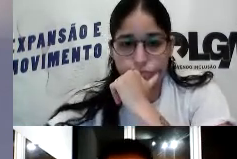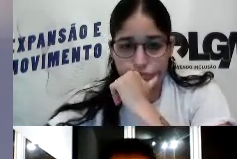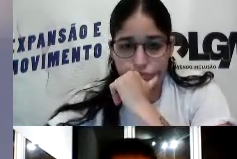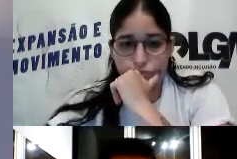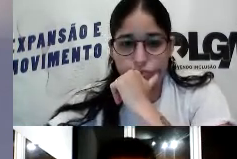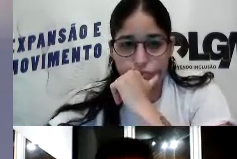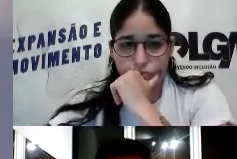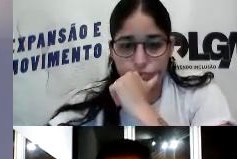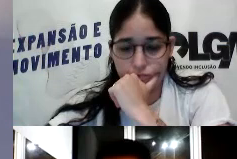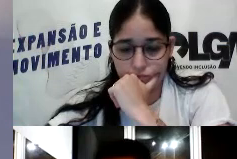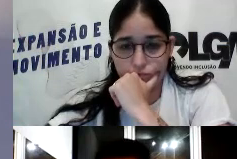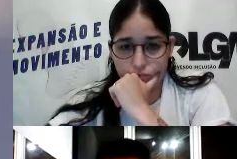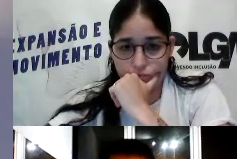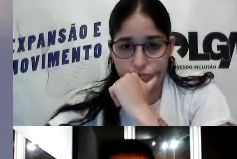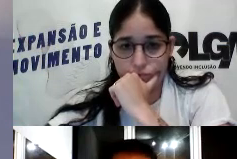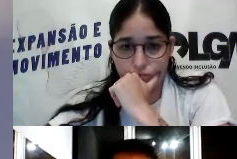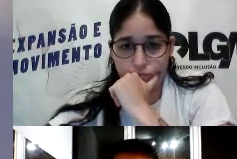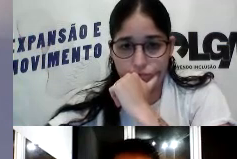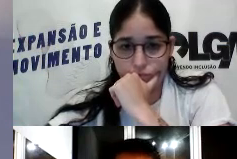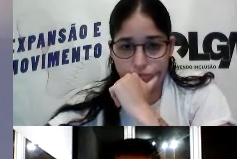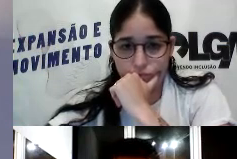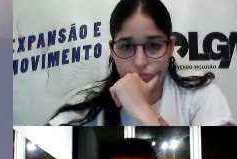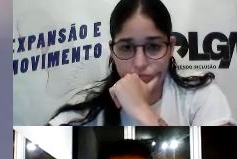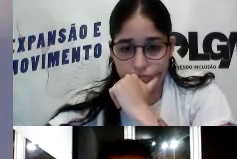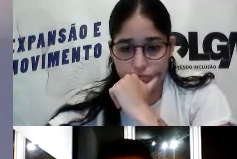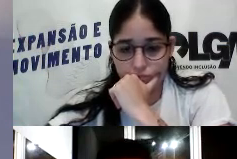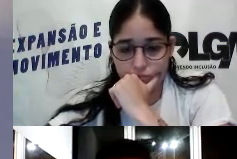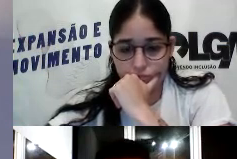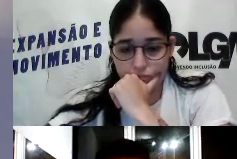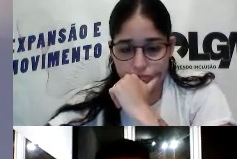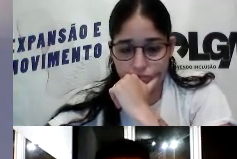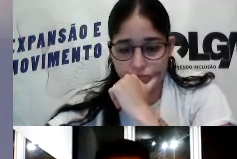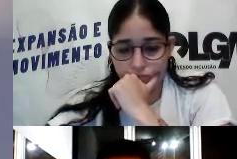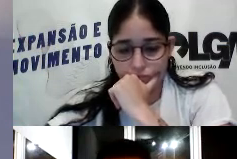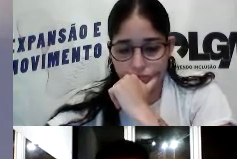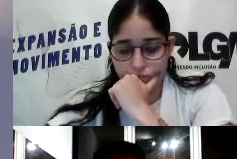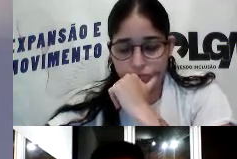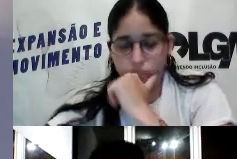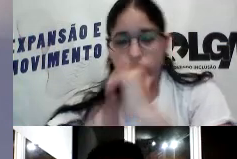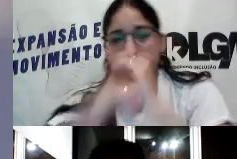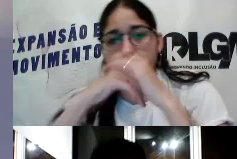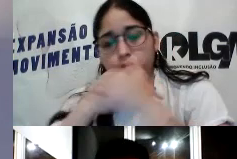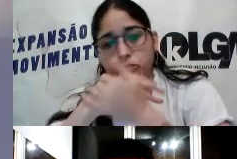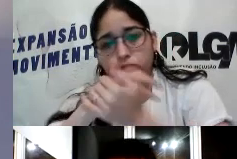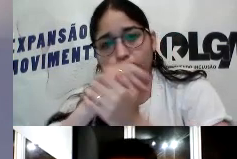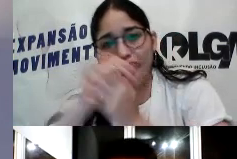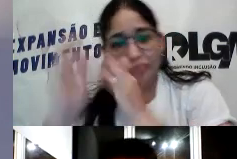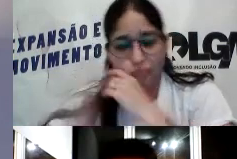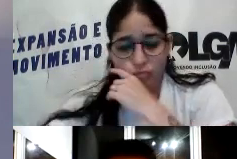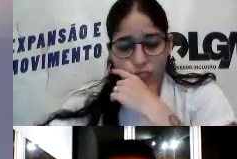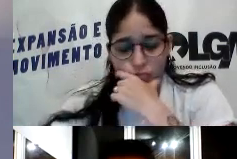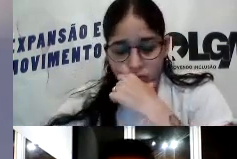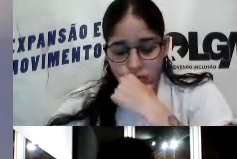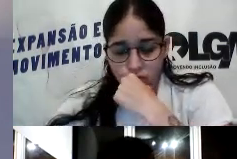movimento Down, por exemplo, como tendo material de acolhimento e para esse primeiro momento, e falou, olha, primeira coisa que vocês vão